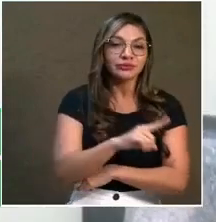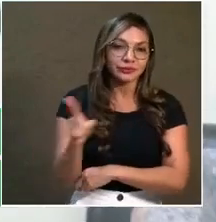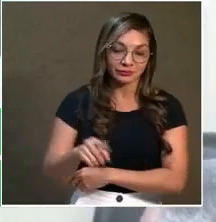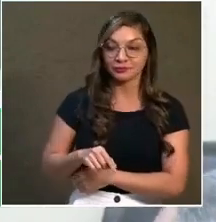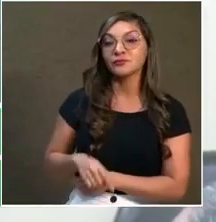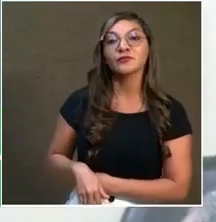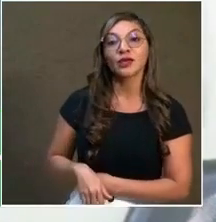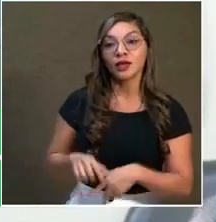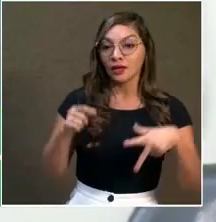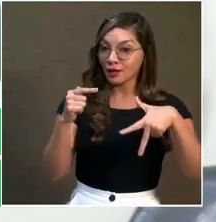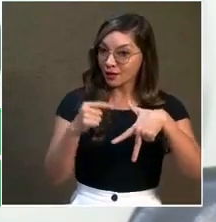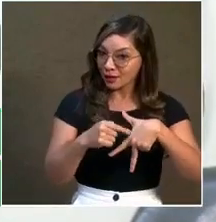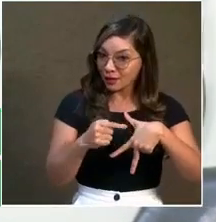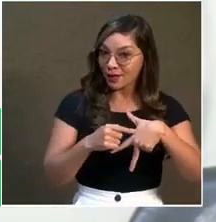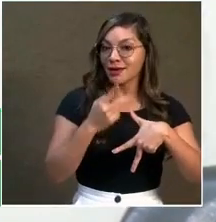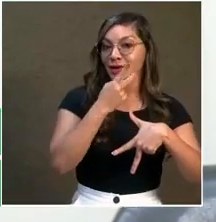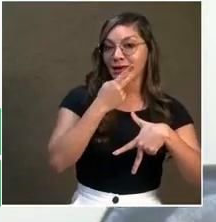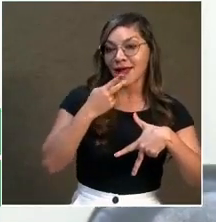Ele e o irmão.